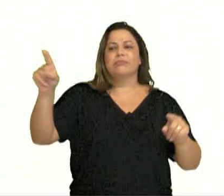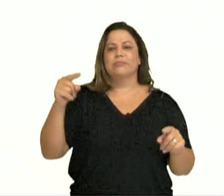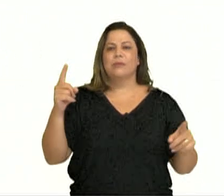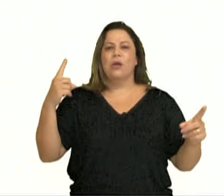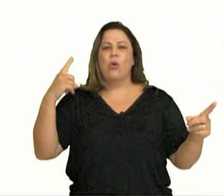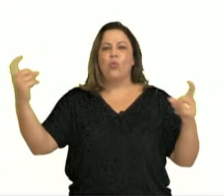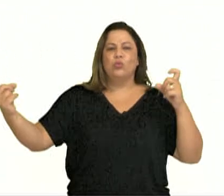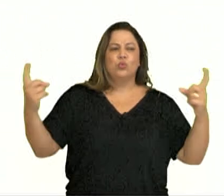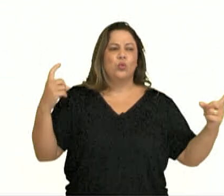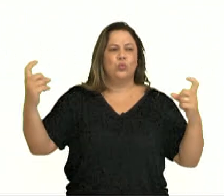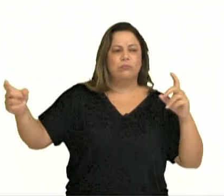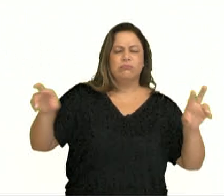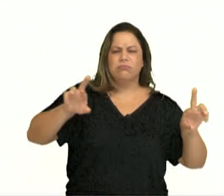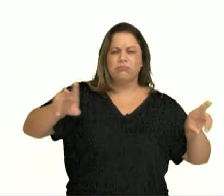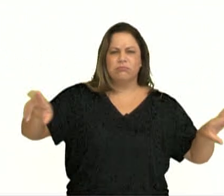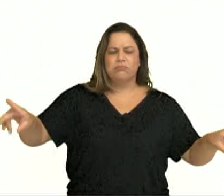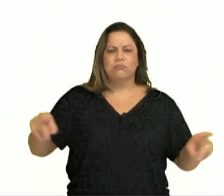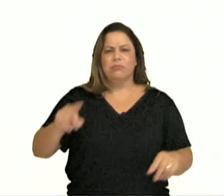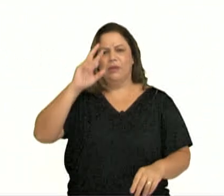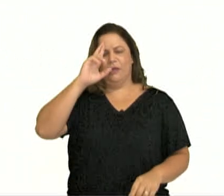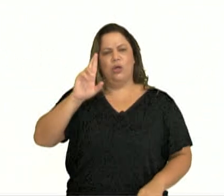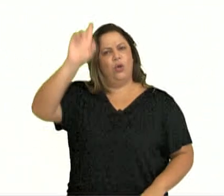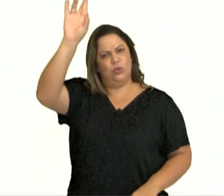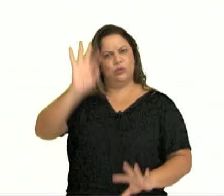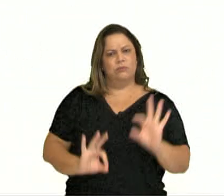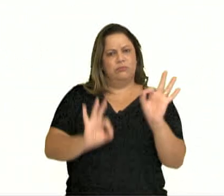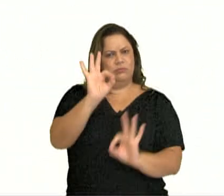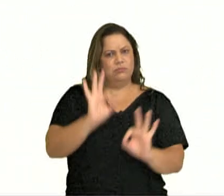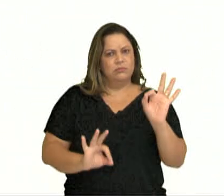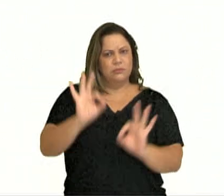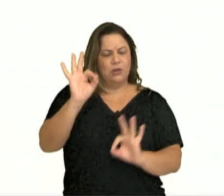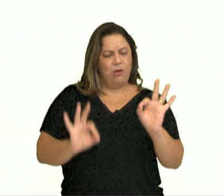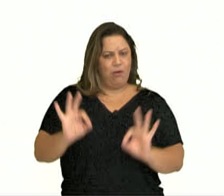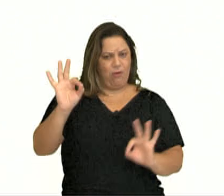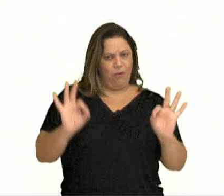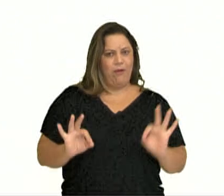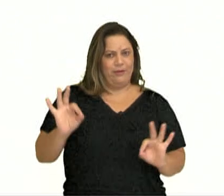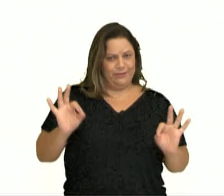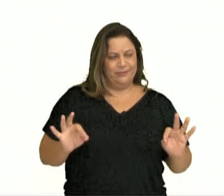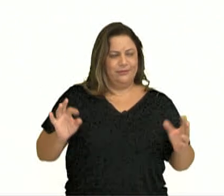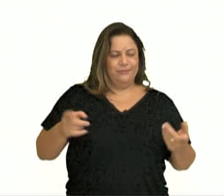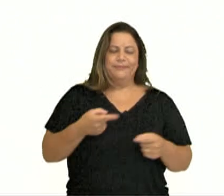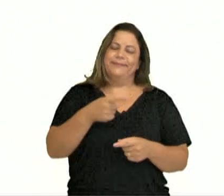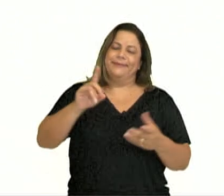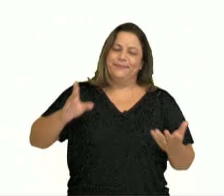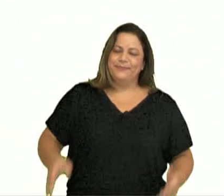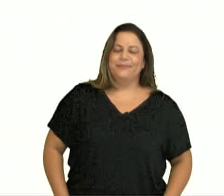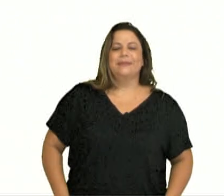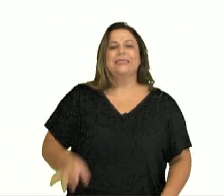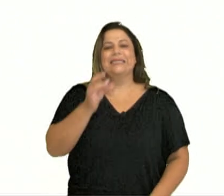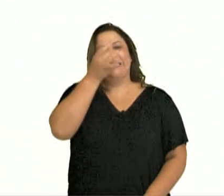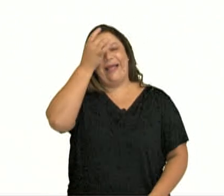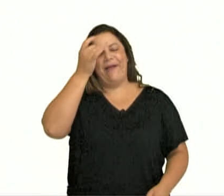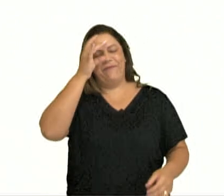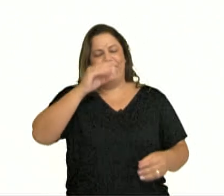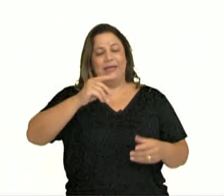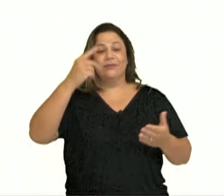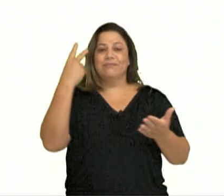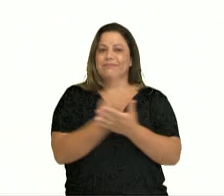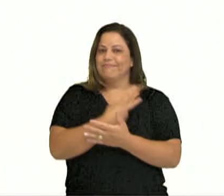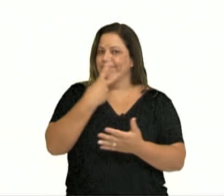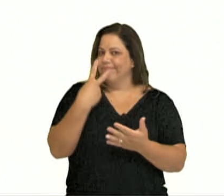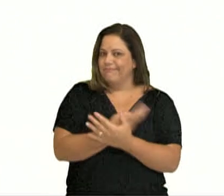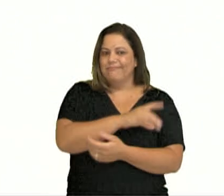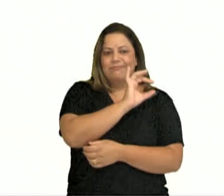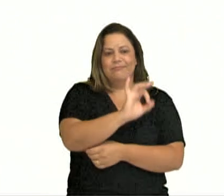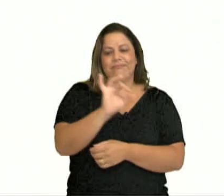partitura. Ele é o chefe que mantém a ordem da orquestra, pois, do contrário, seria fácil cada músico perder a marcação do tempo